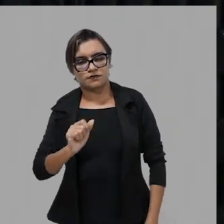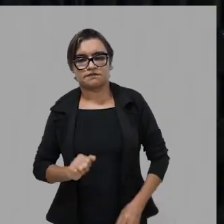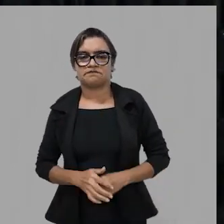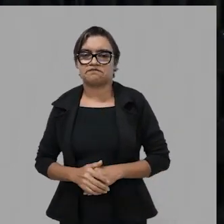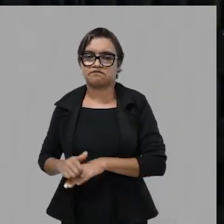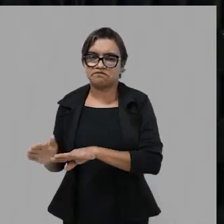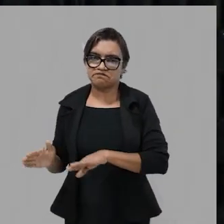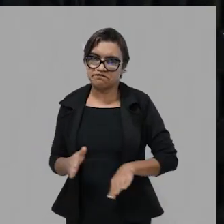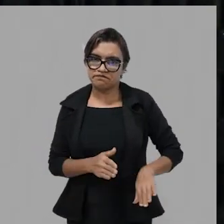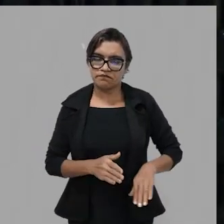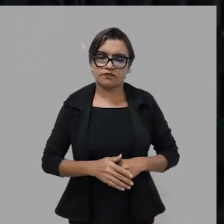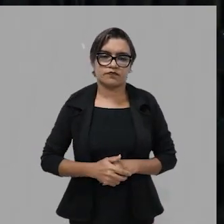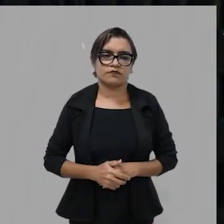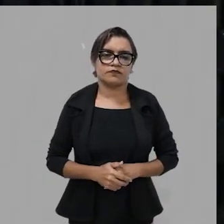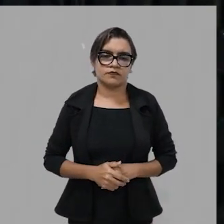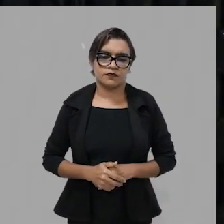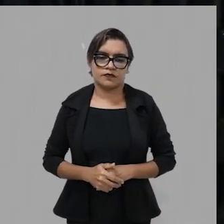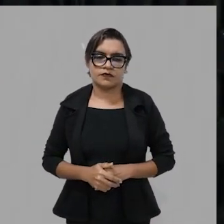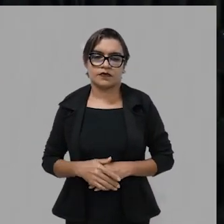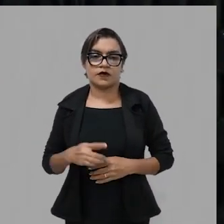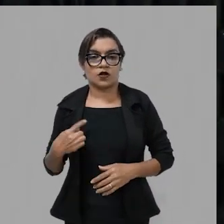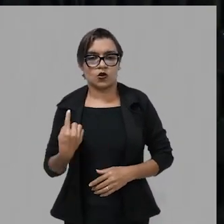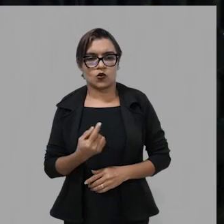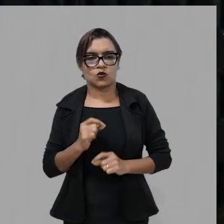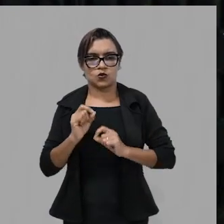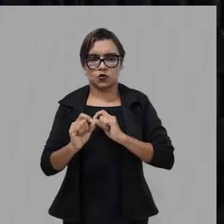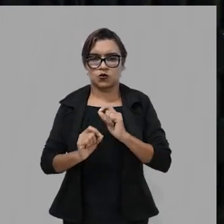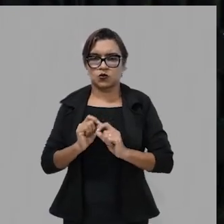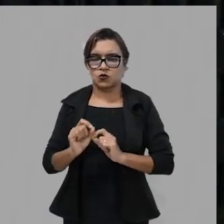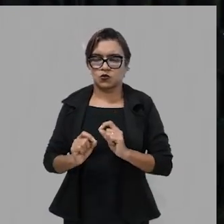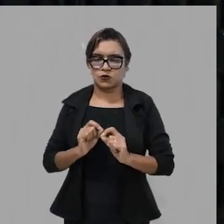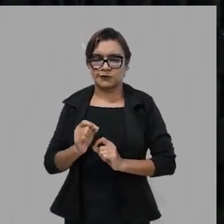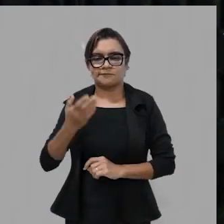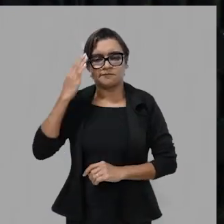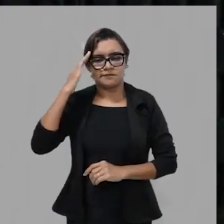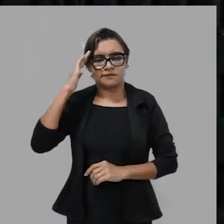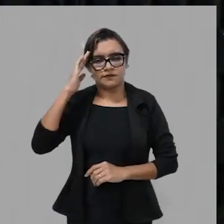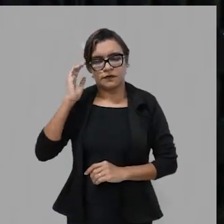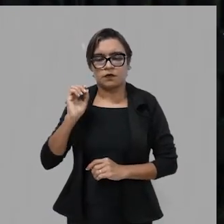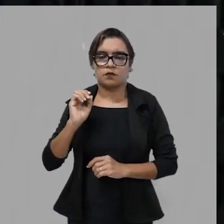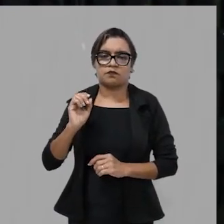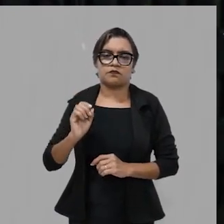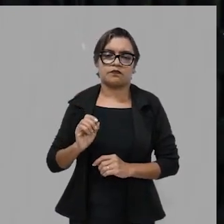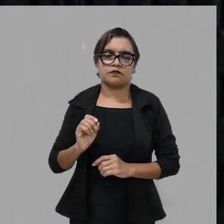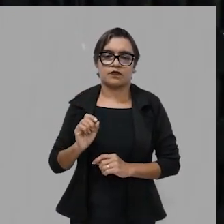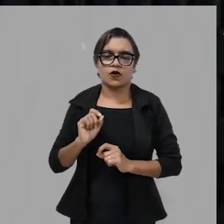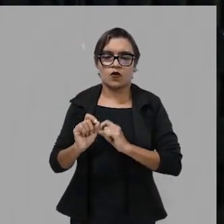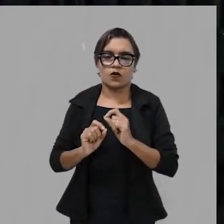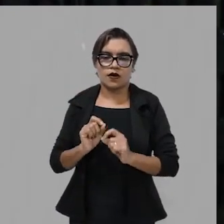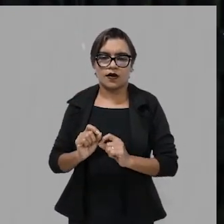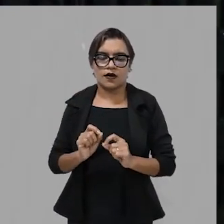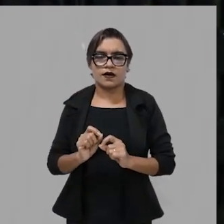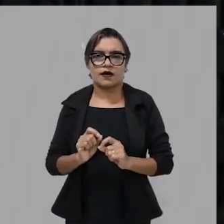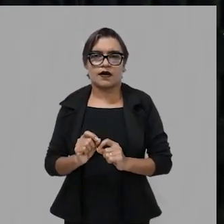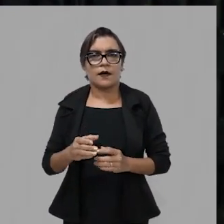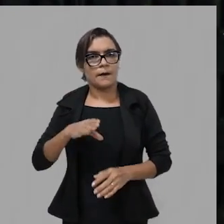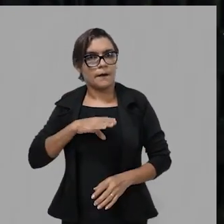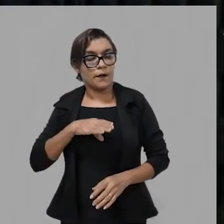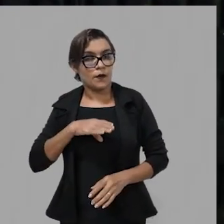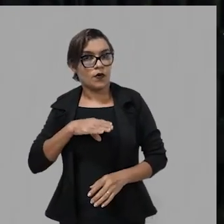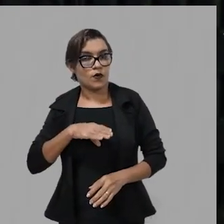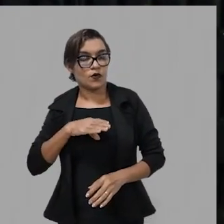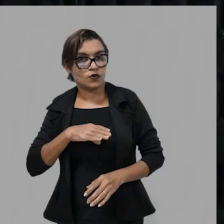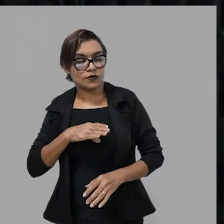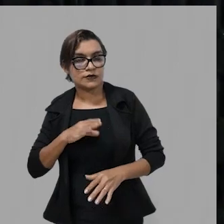Agora a gente vai stalkear um pouquinho sobre o Camões. Nós temos aqui o nosso momento português nas redes, então